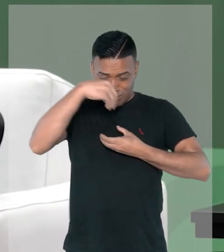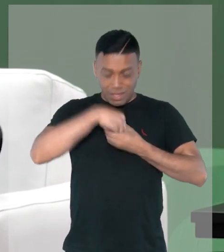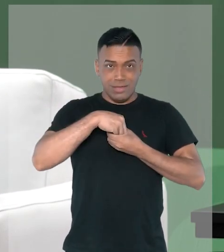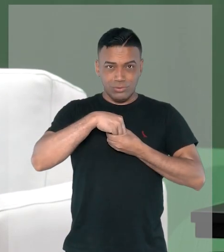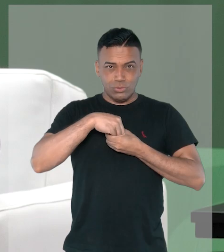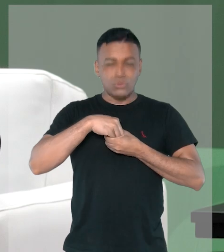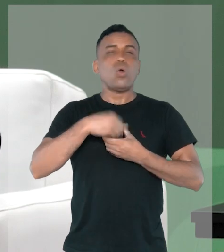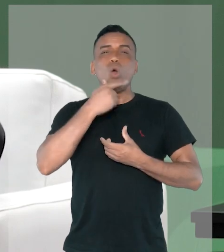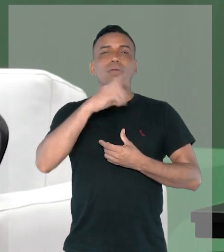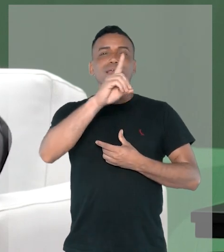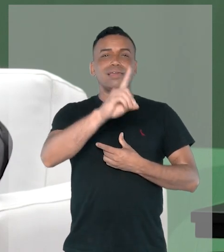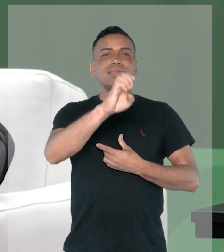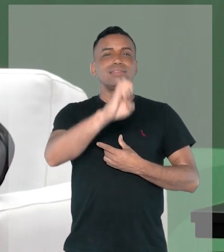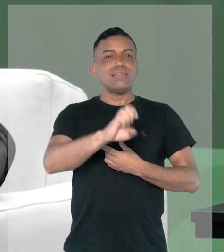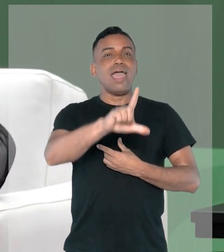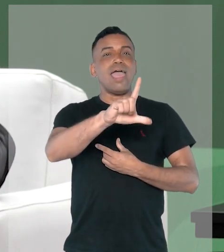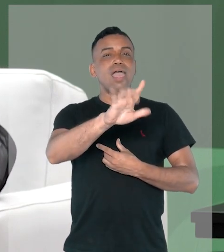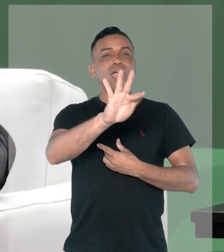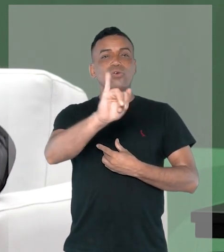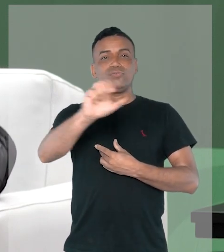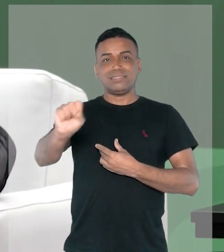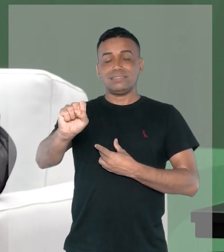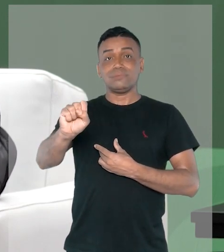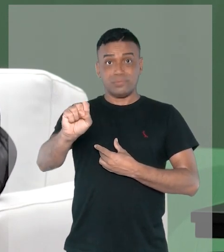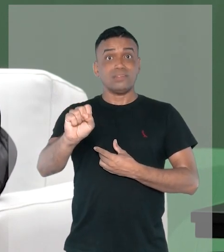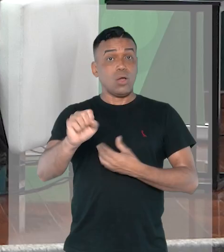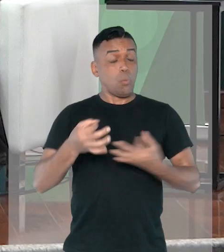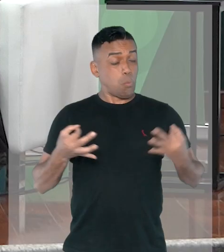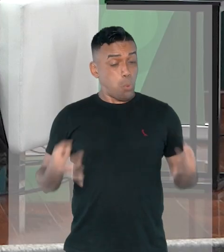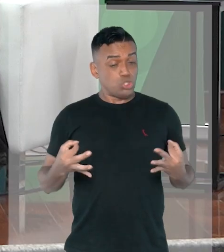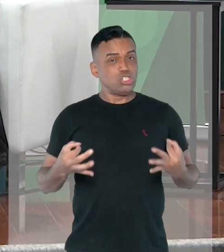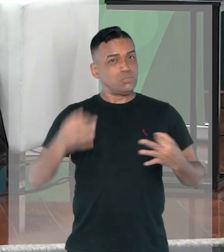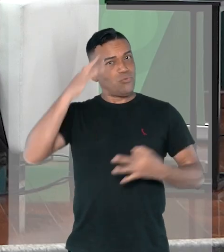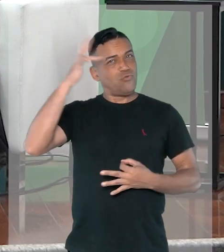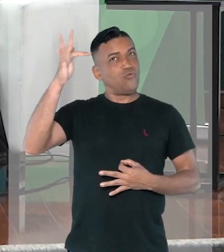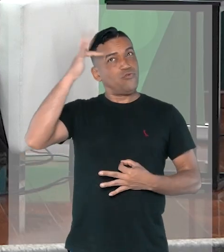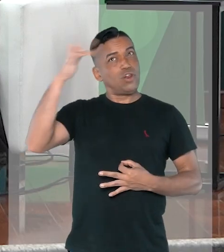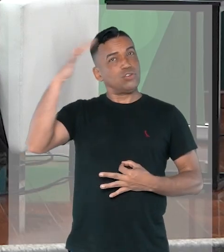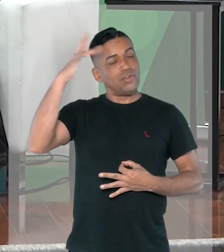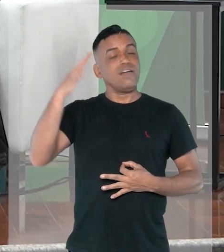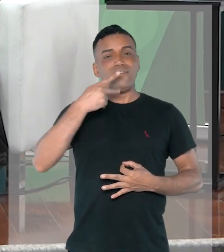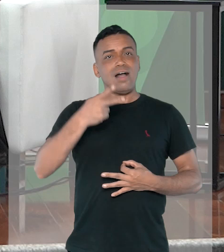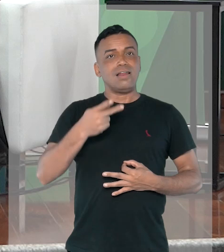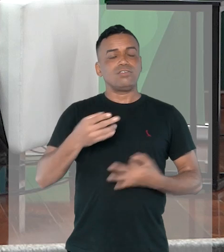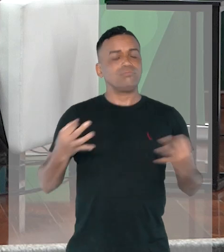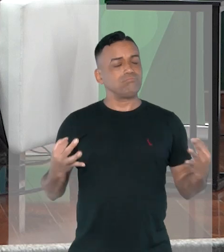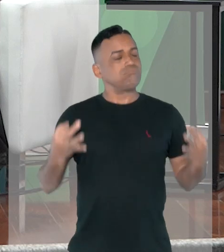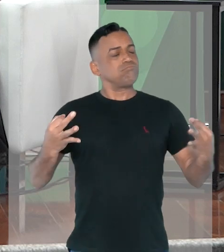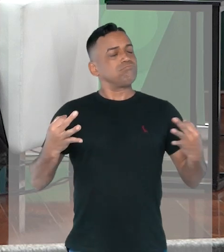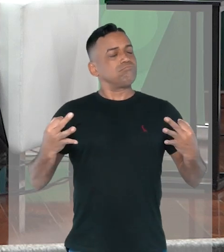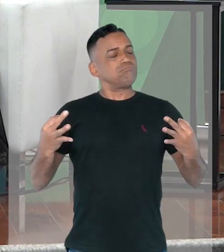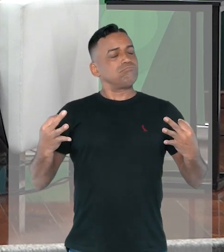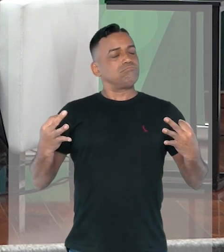do Delfos, né? Mas ela continua sendo muito presente. O budismo fala nisso. Que a prática meditativa é para você conhecer a